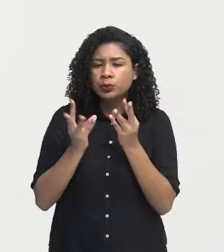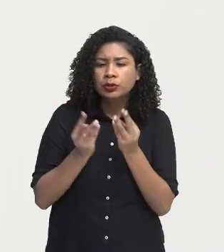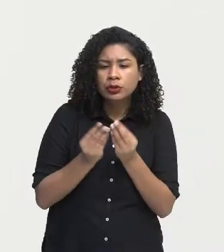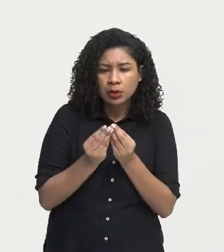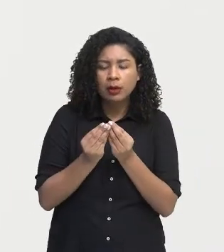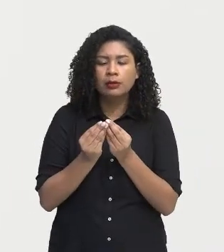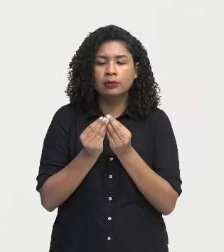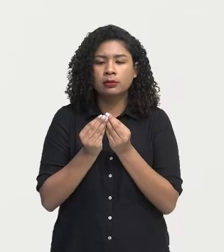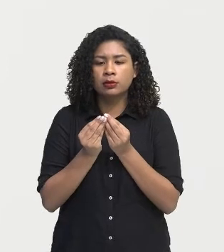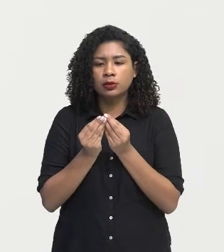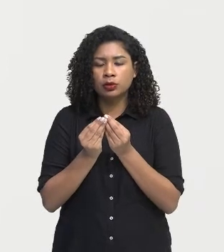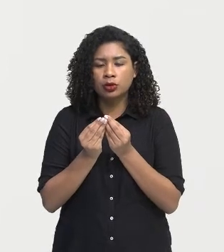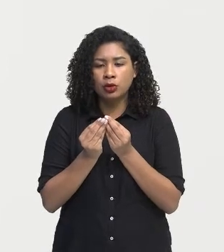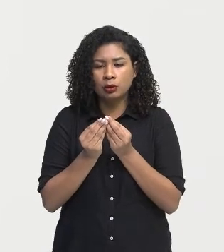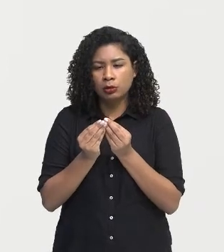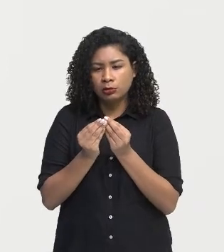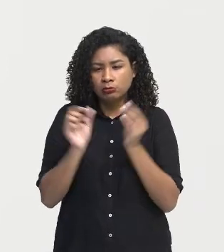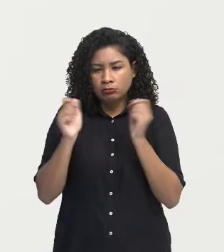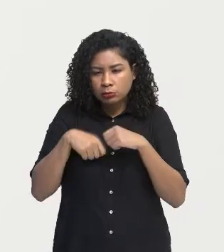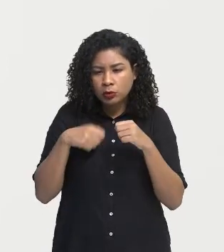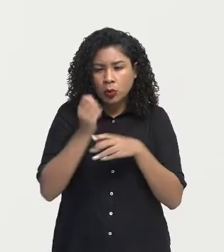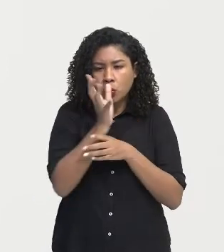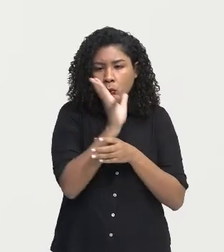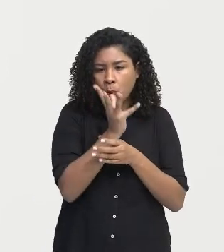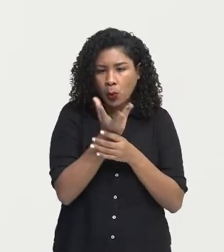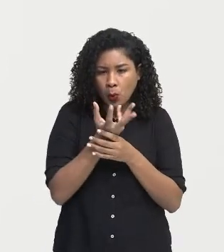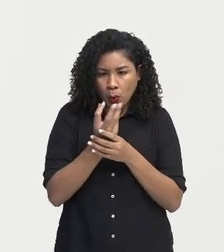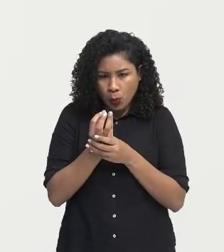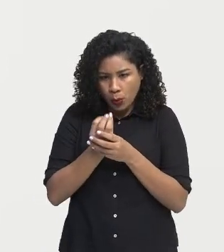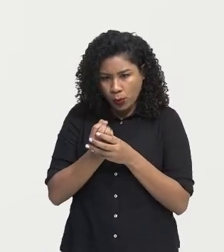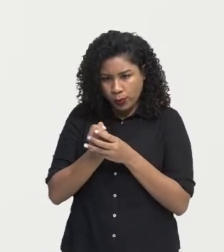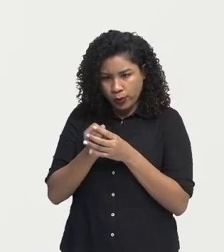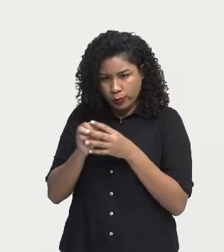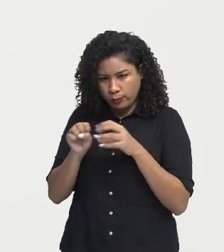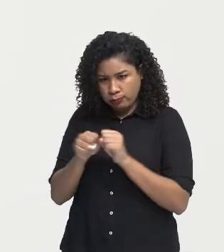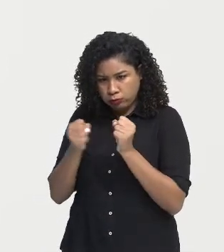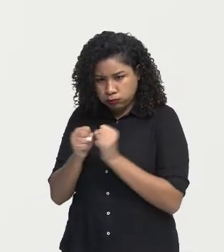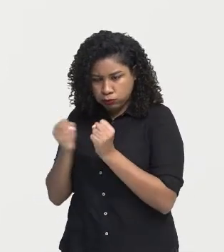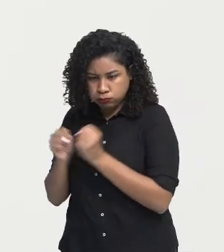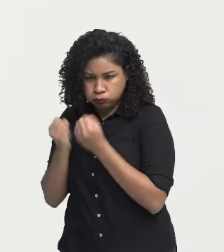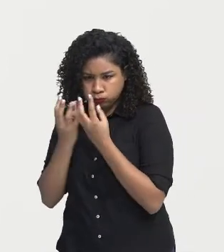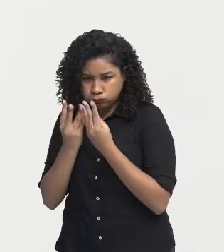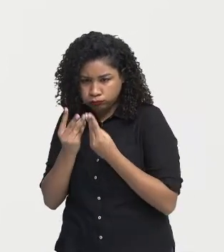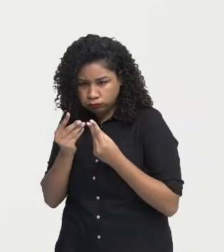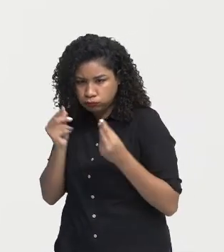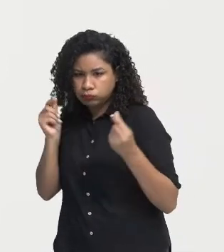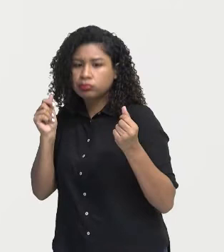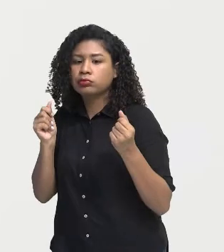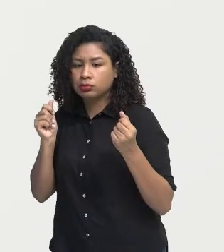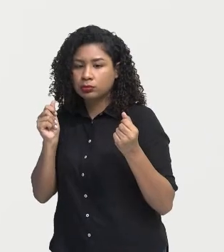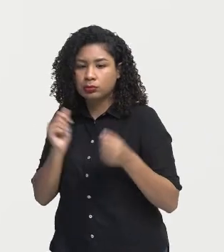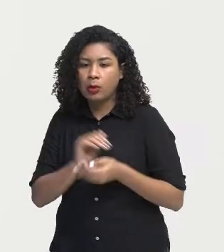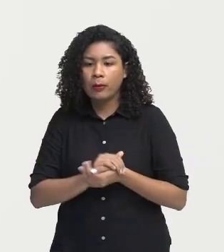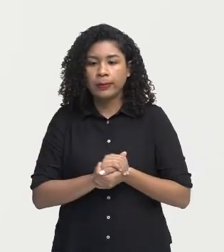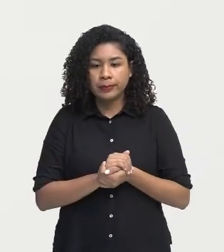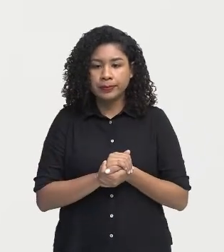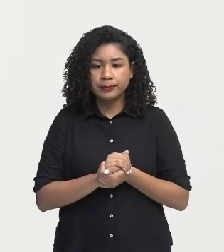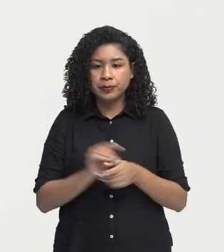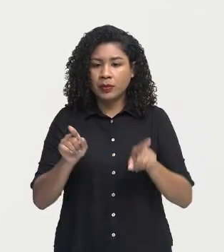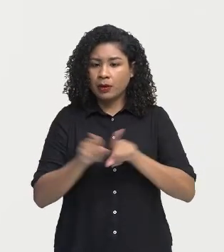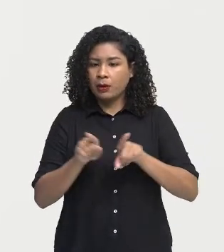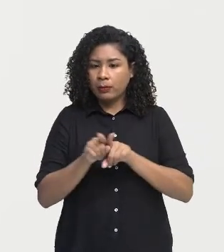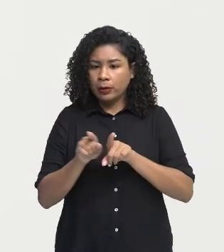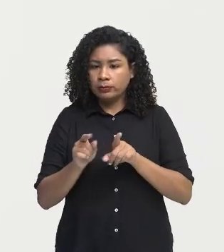orgânicas. E aí ela é responsável pela digestão intracelular, porque ela vai conseguir ali quebrar partículas. E a